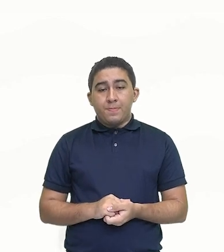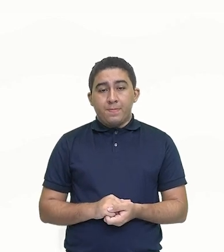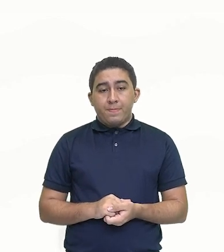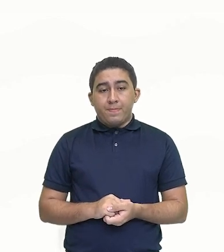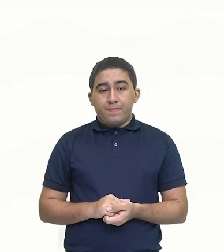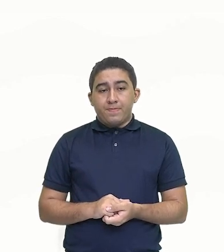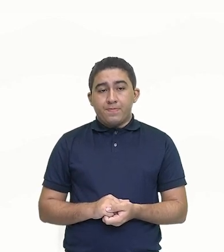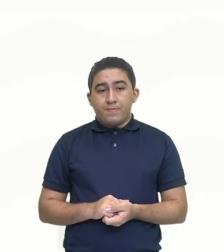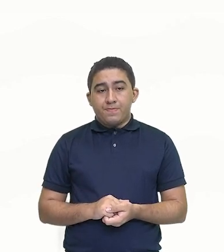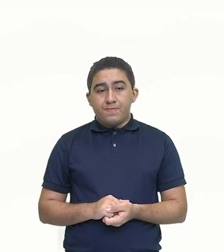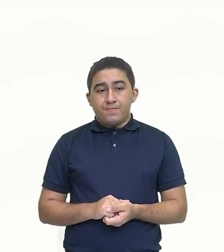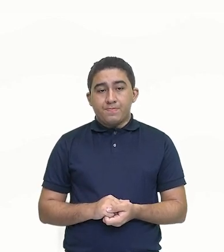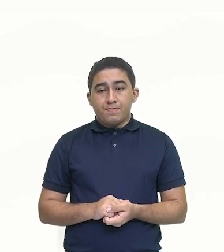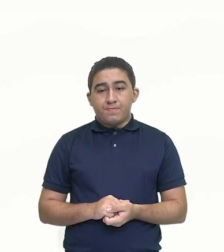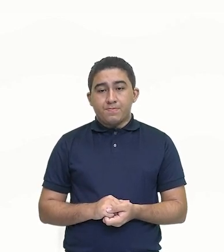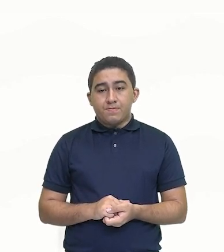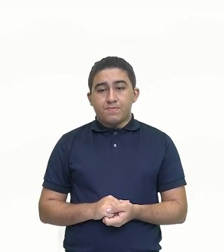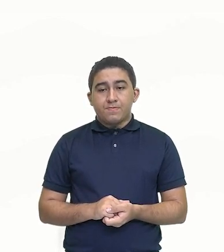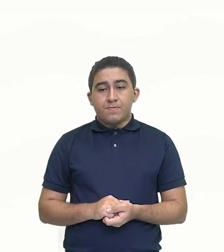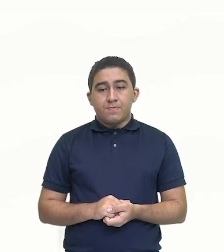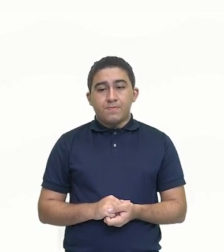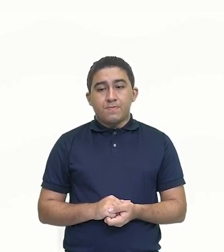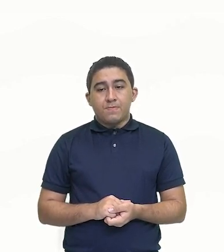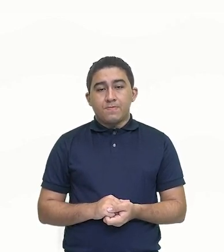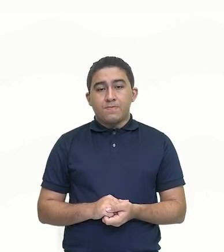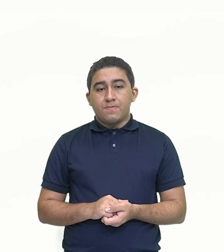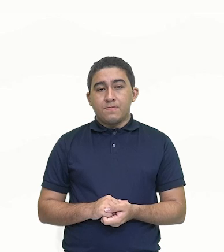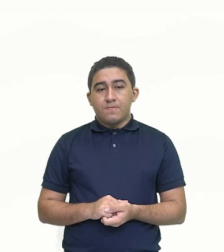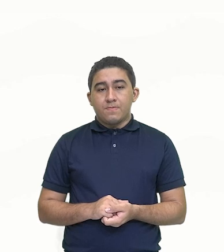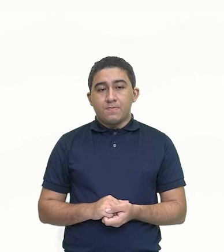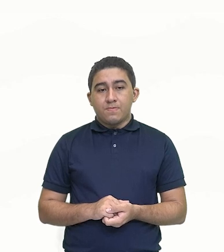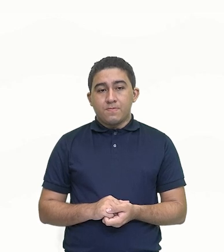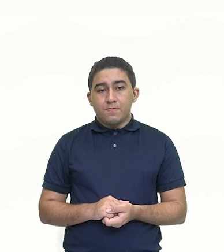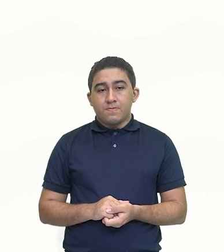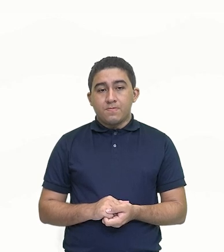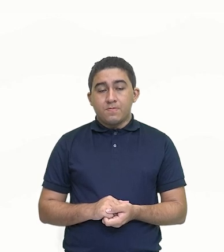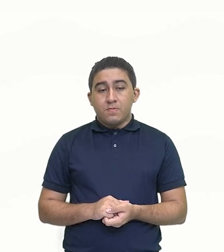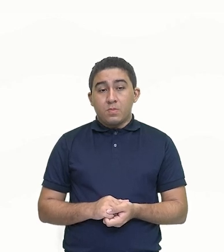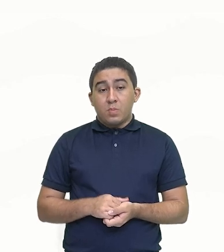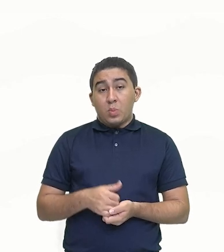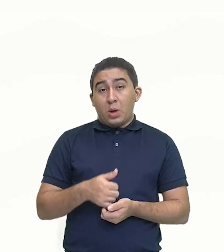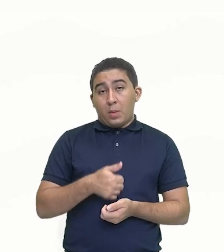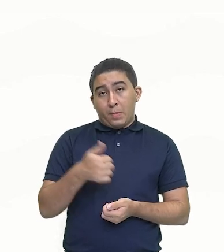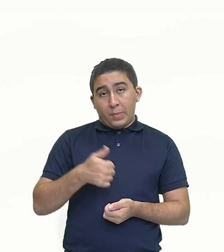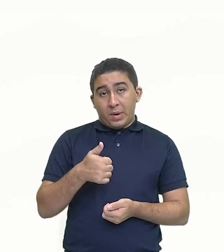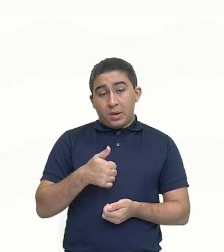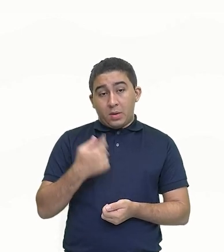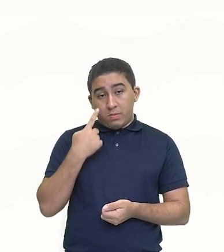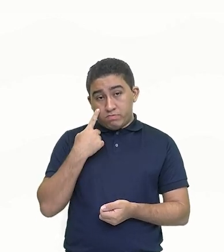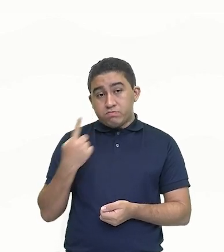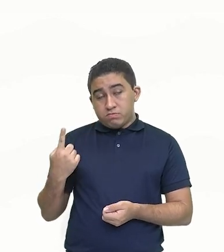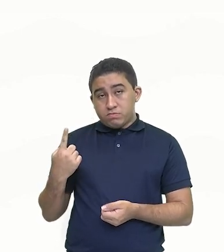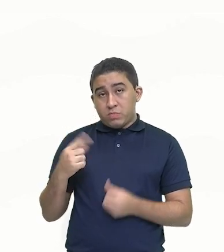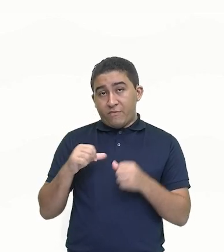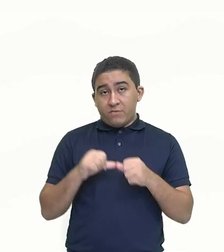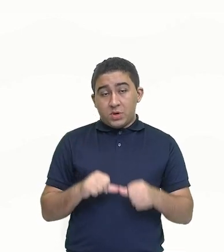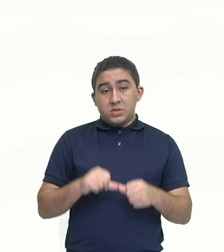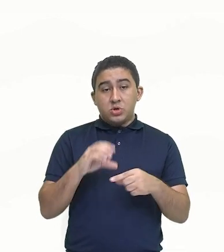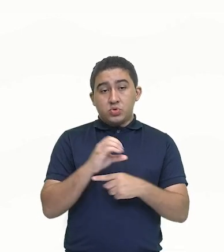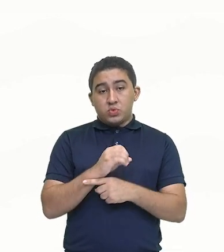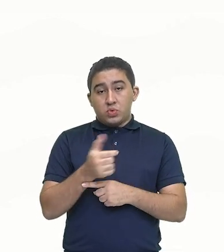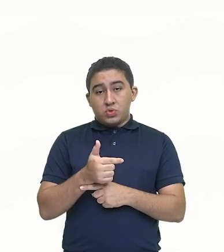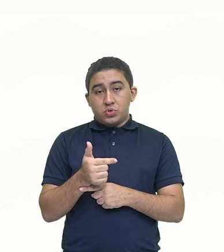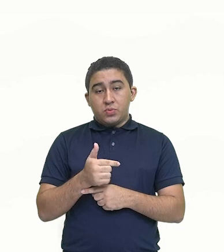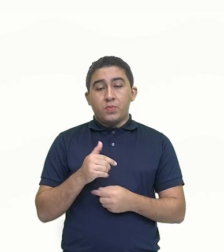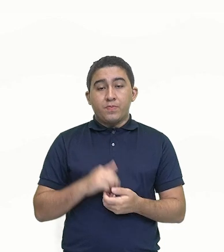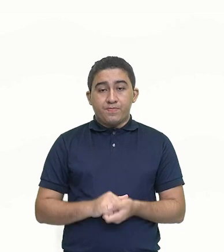Então, essa primeira fase aqui, como foi falado, é a fixação do carbono. Seguindo